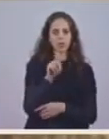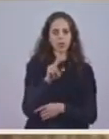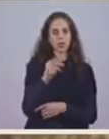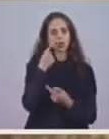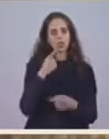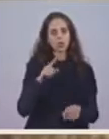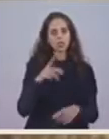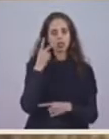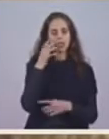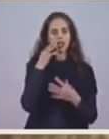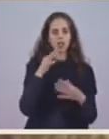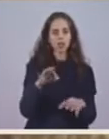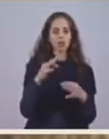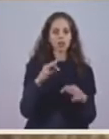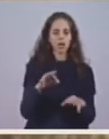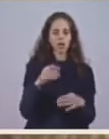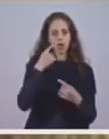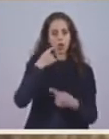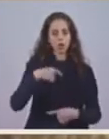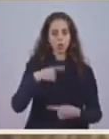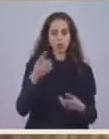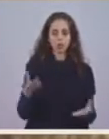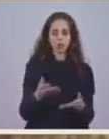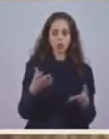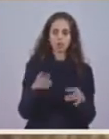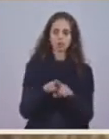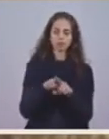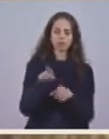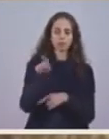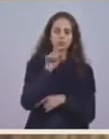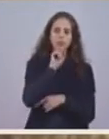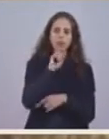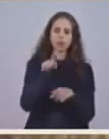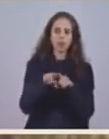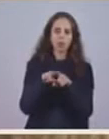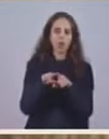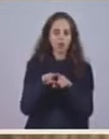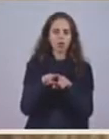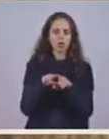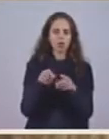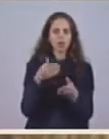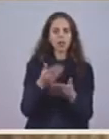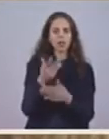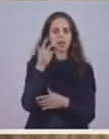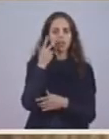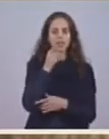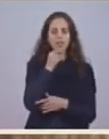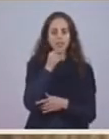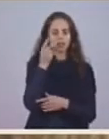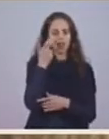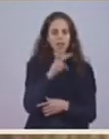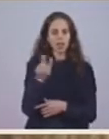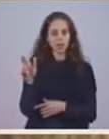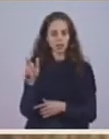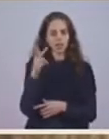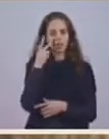vida natural, mostra-se como aquele que pode, igualmente, dar a vida eterna, a vida